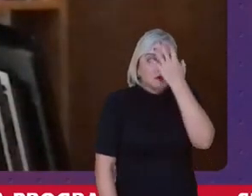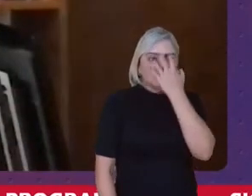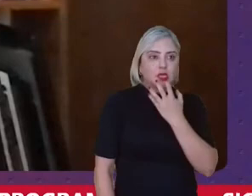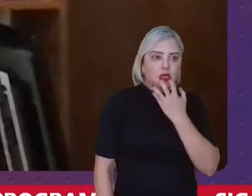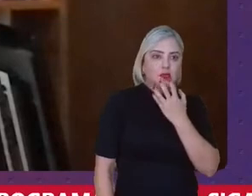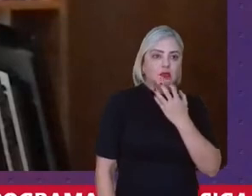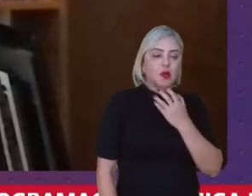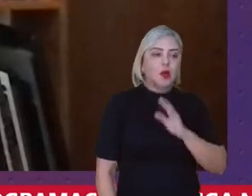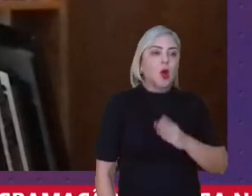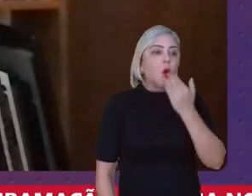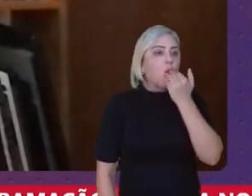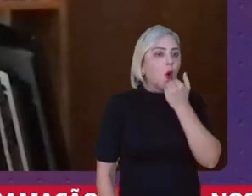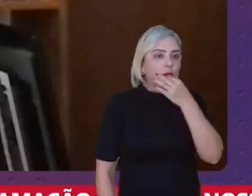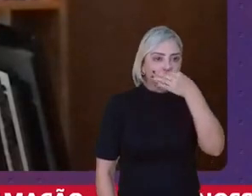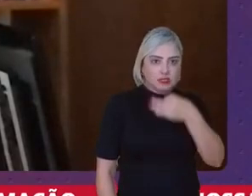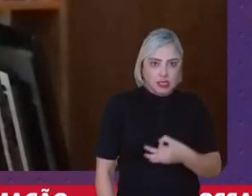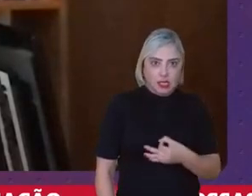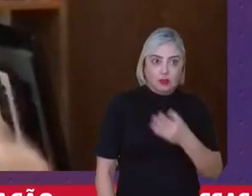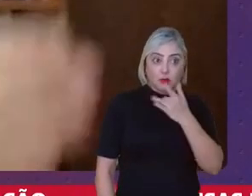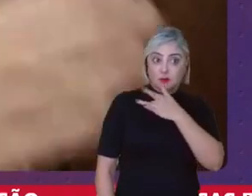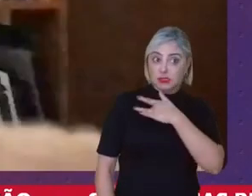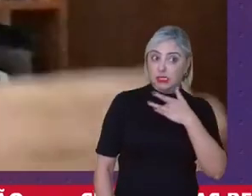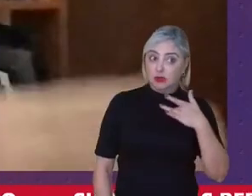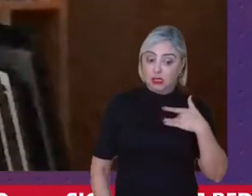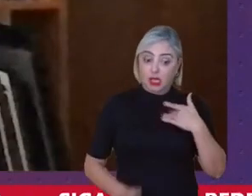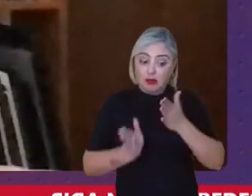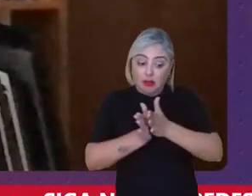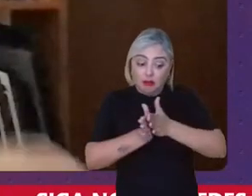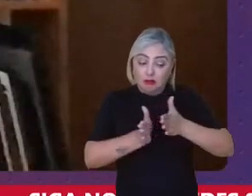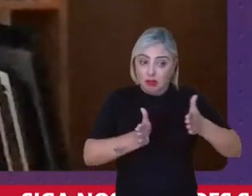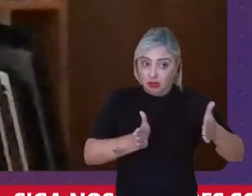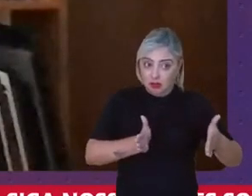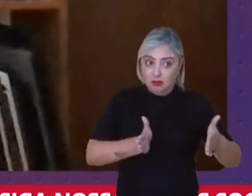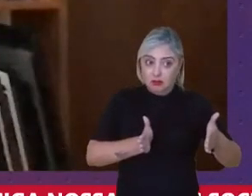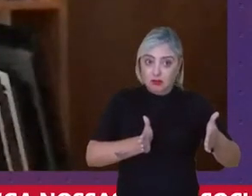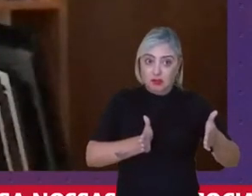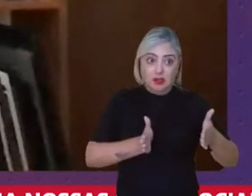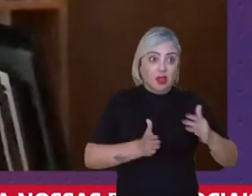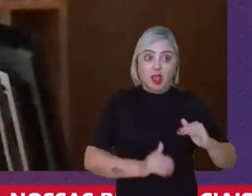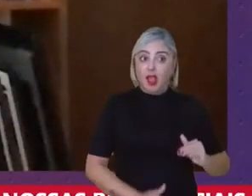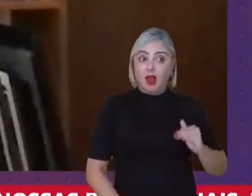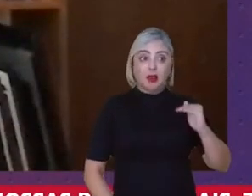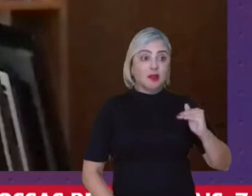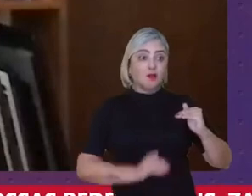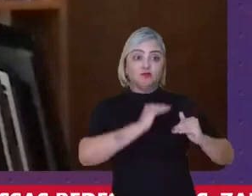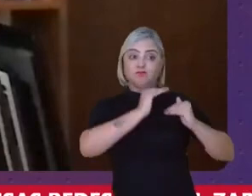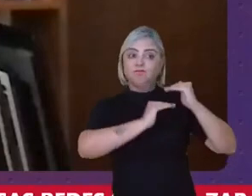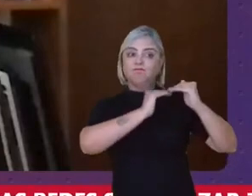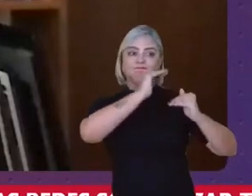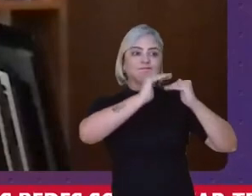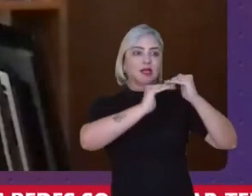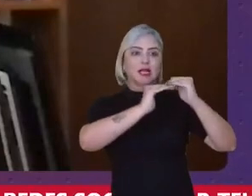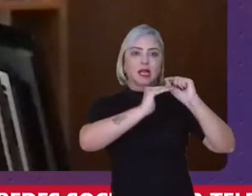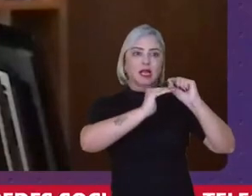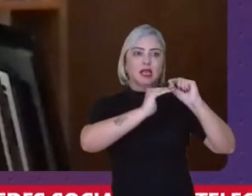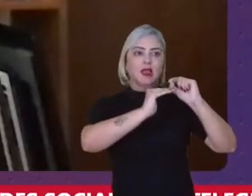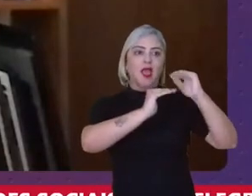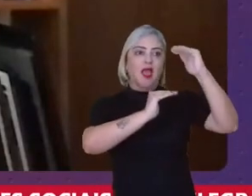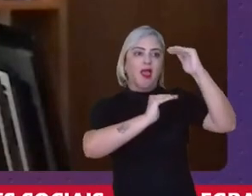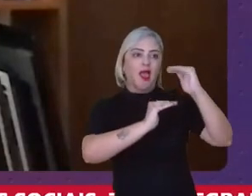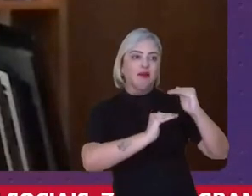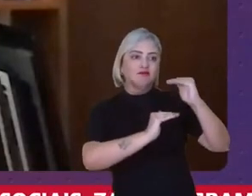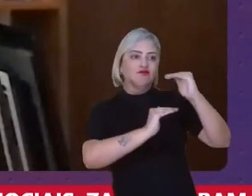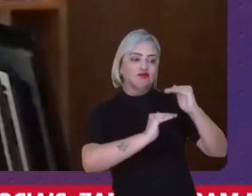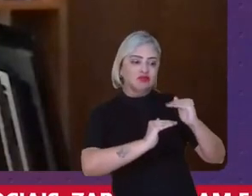Quando uma criança não come direito, e não come direito por um período prolongado, ela não cresce o suficiente. E a estatura